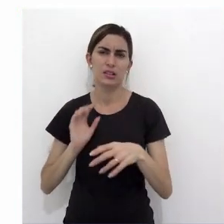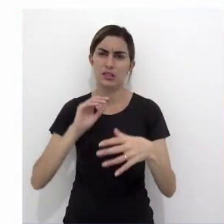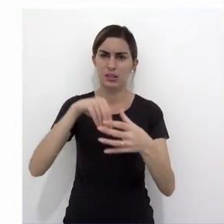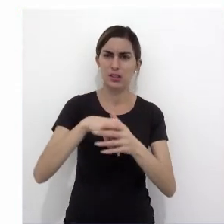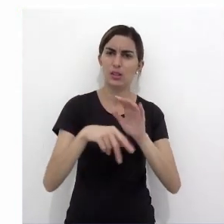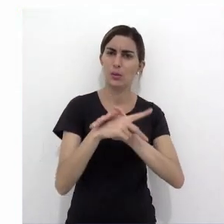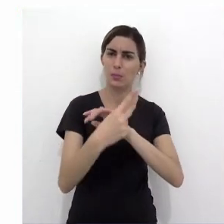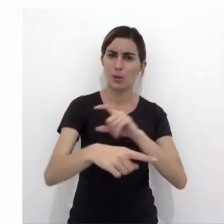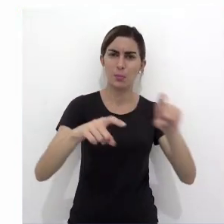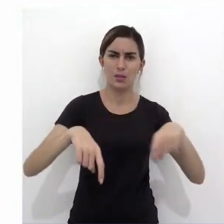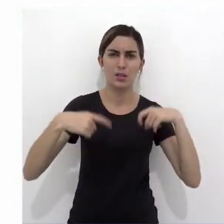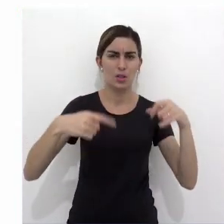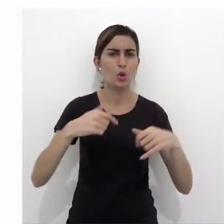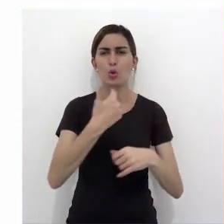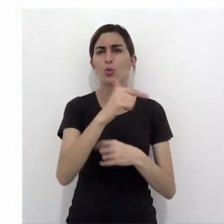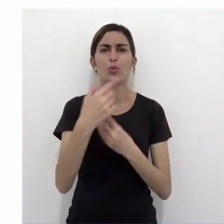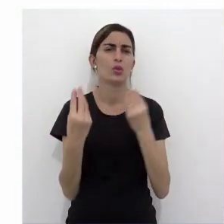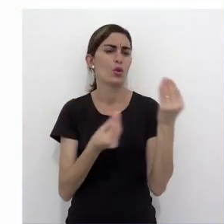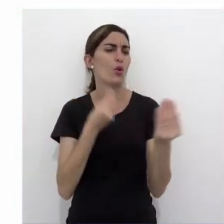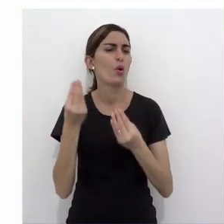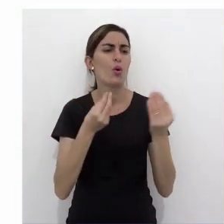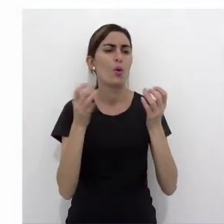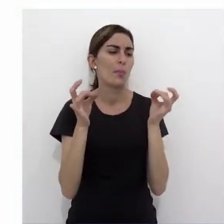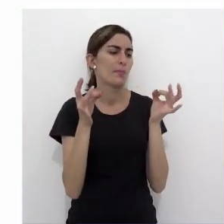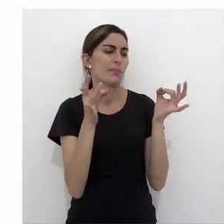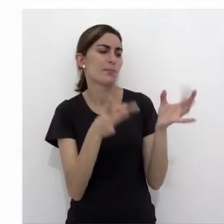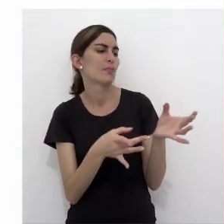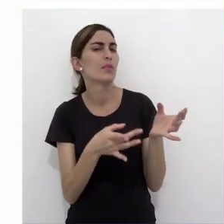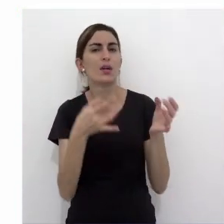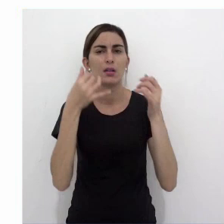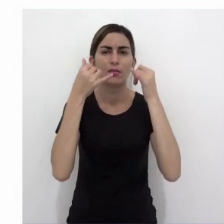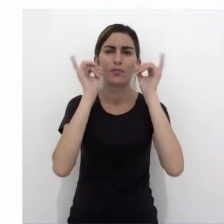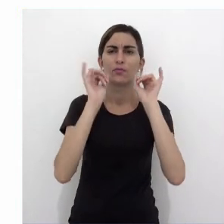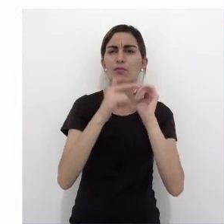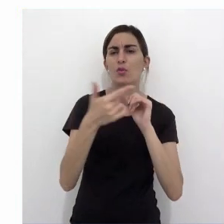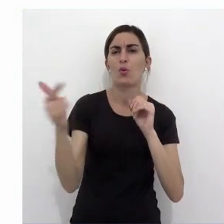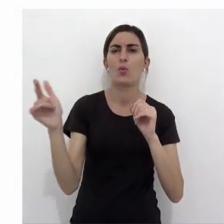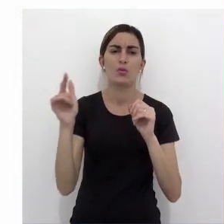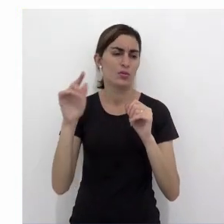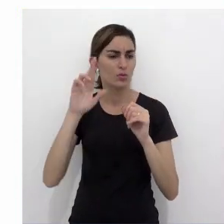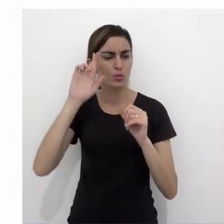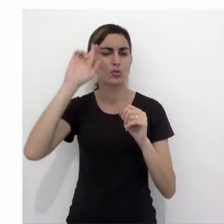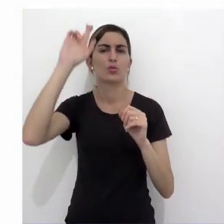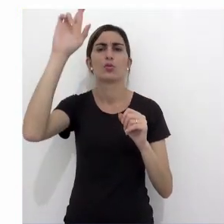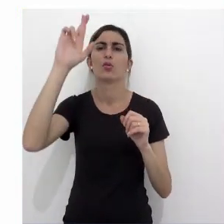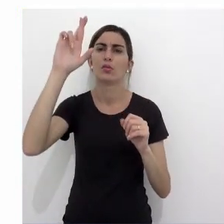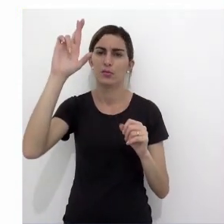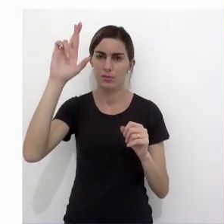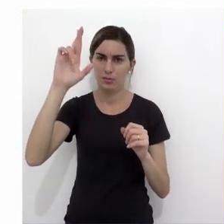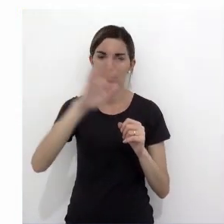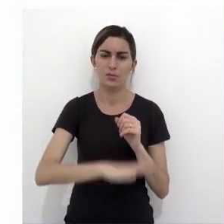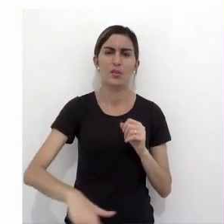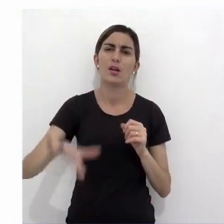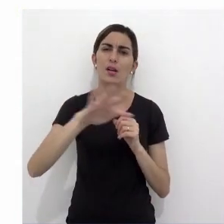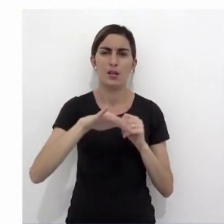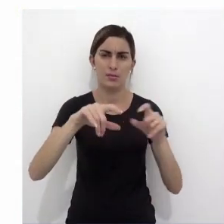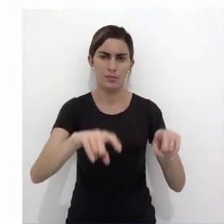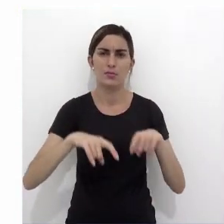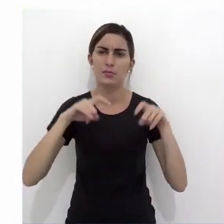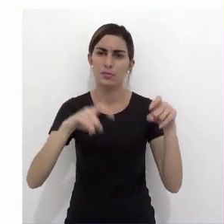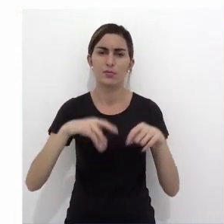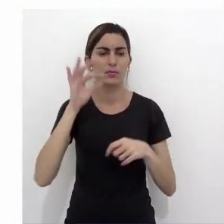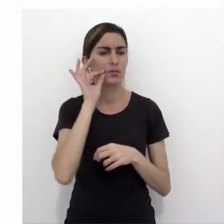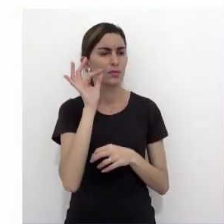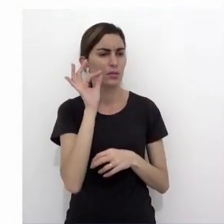fazenda, não tinha como se desgarrar, não é, do poder dos donos das lavouras de café. Uma